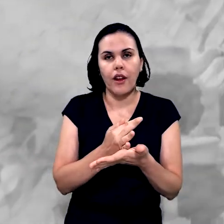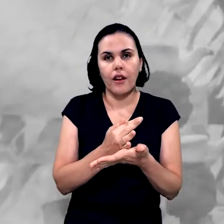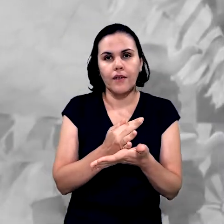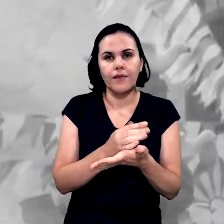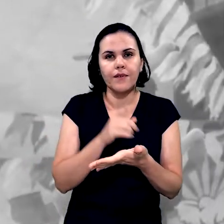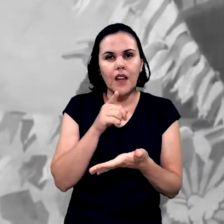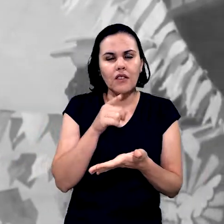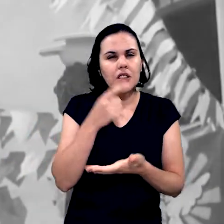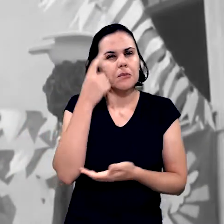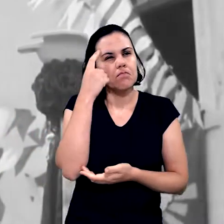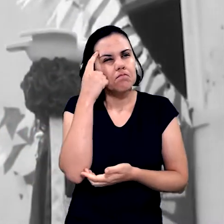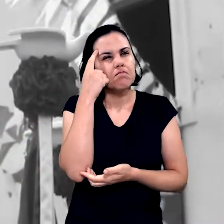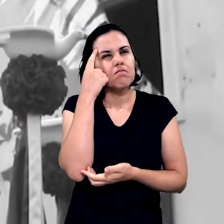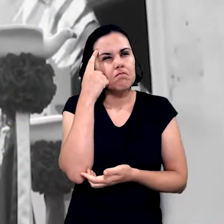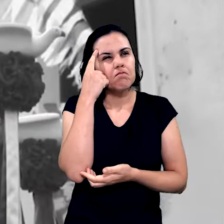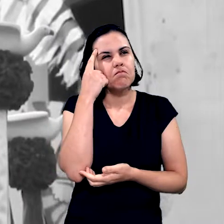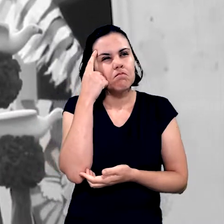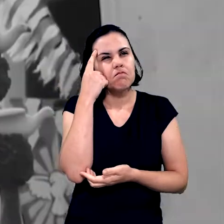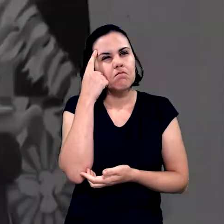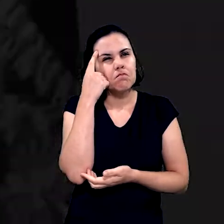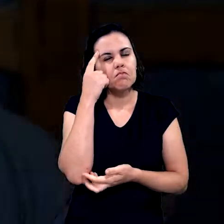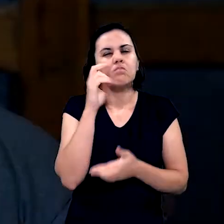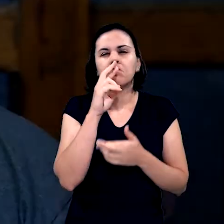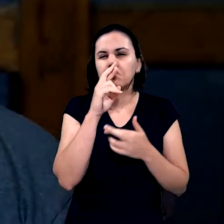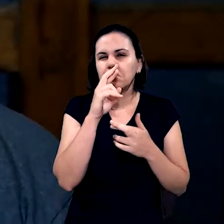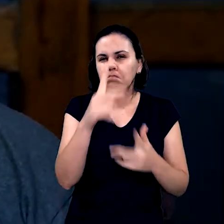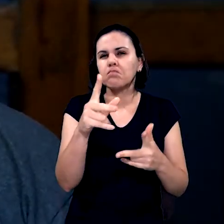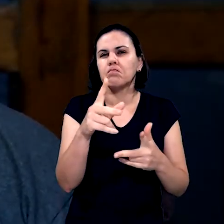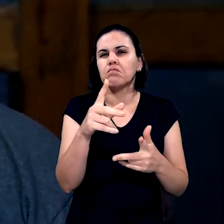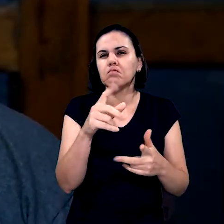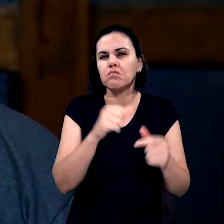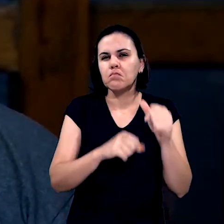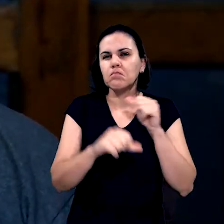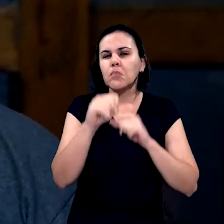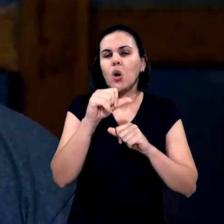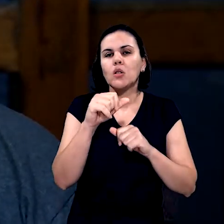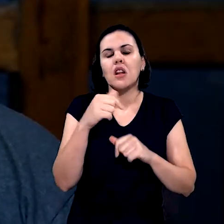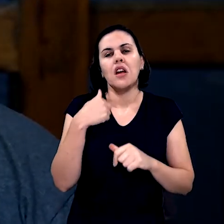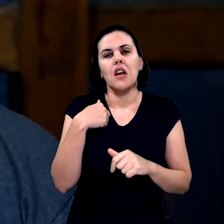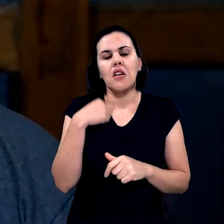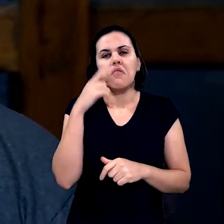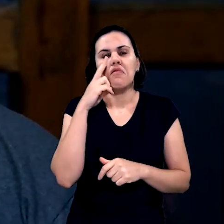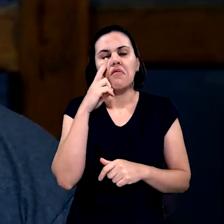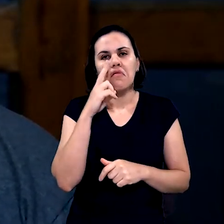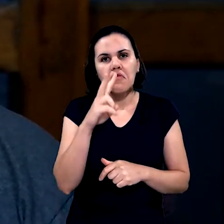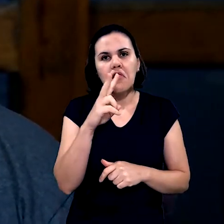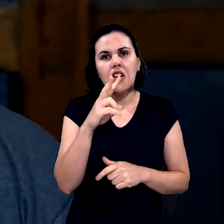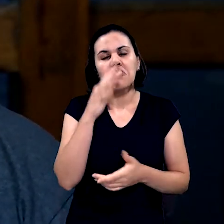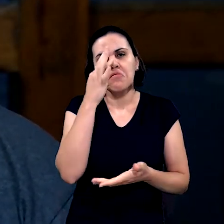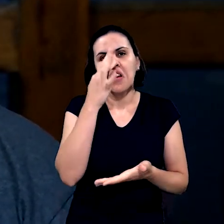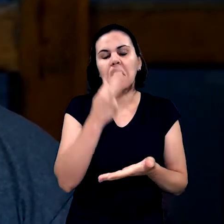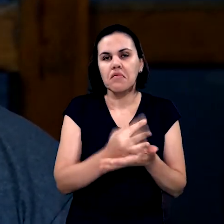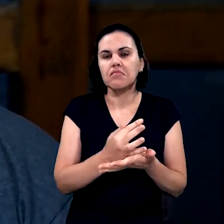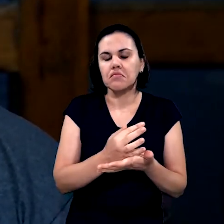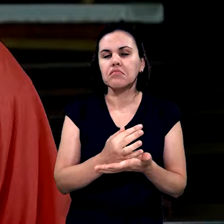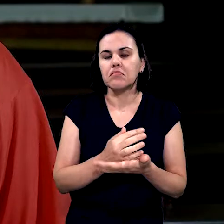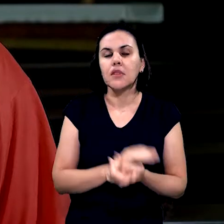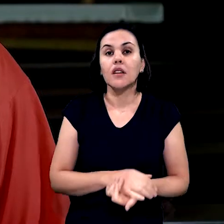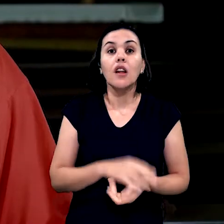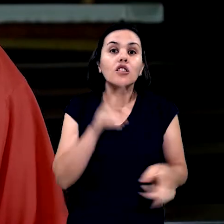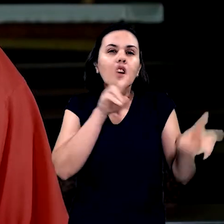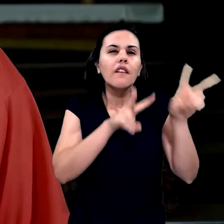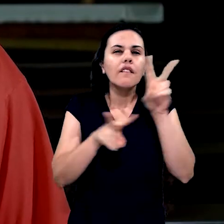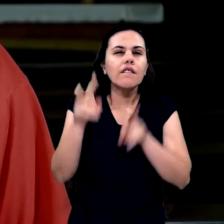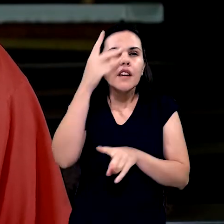Você se renova. Eu acho que para mim A festa divina é uma renovação da fé. Ver